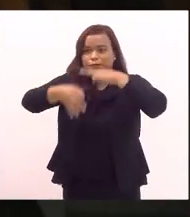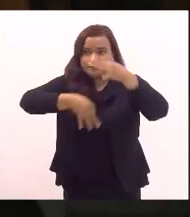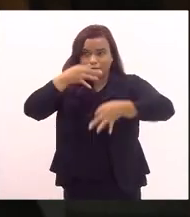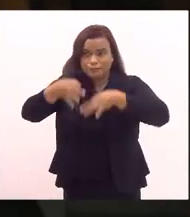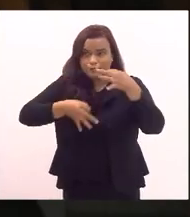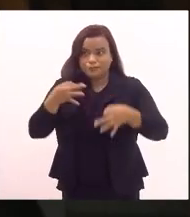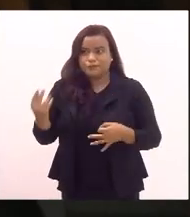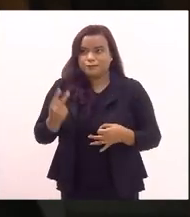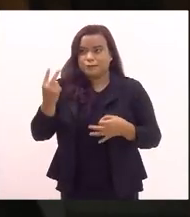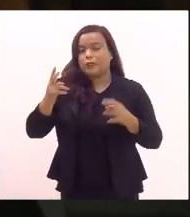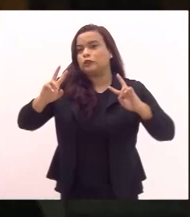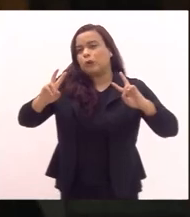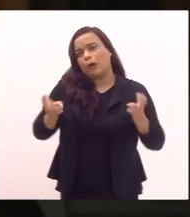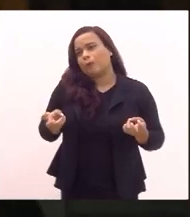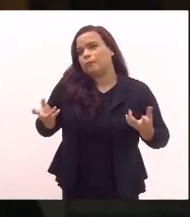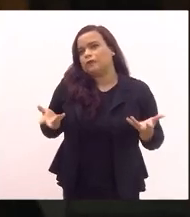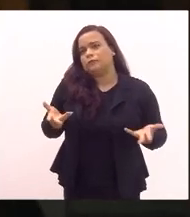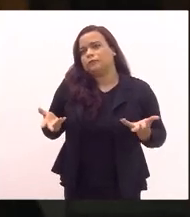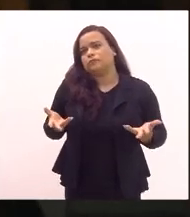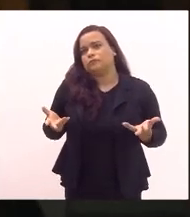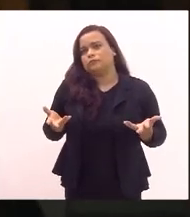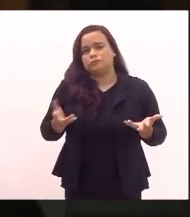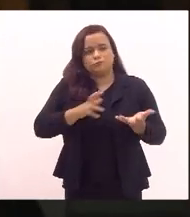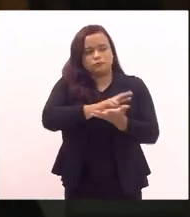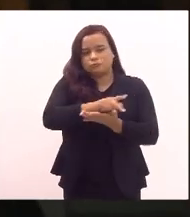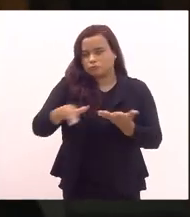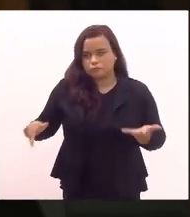sobre qualquer questão temática